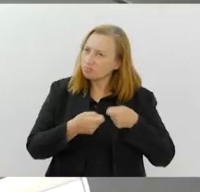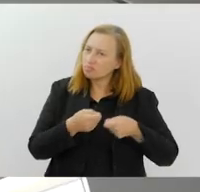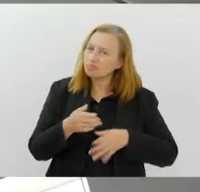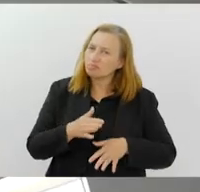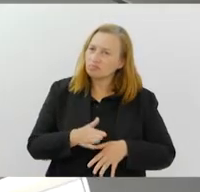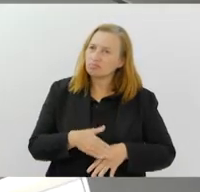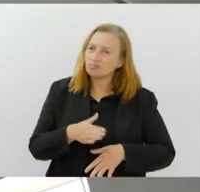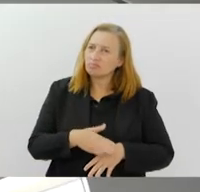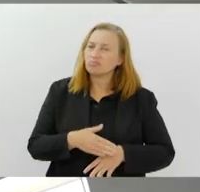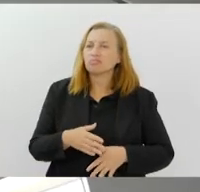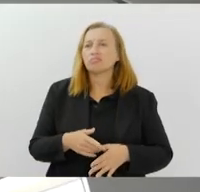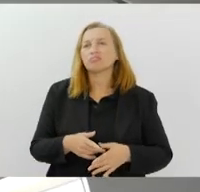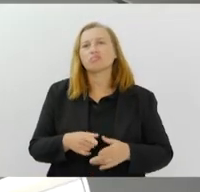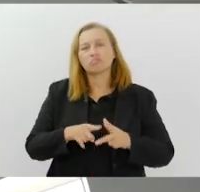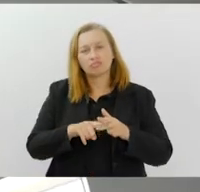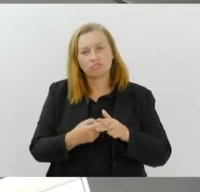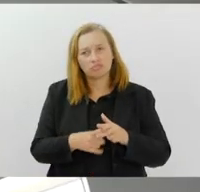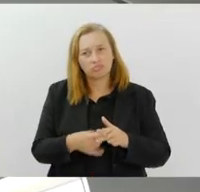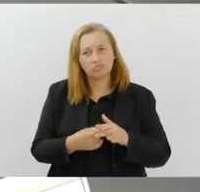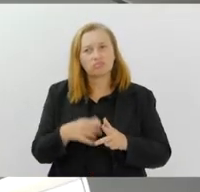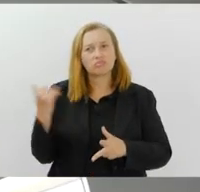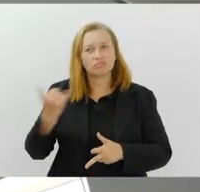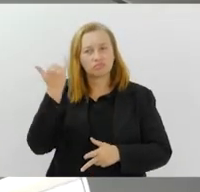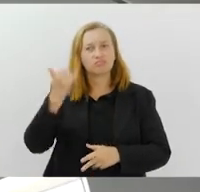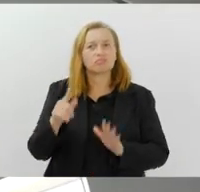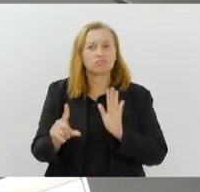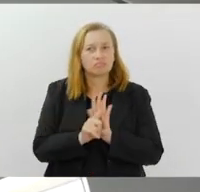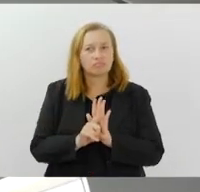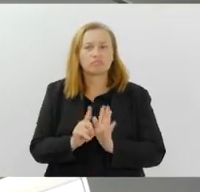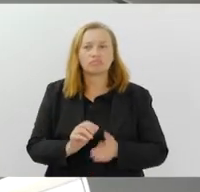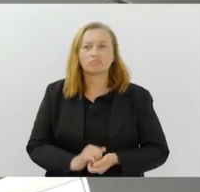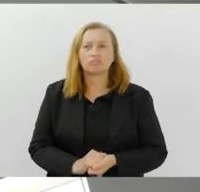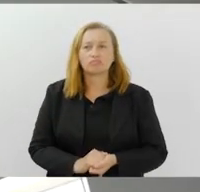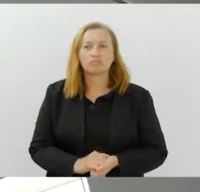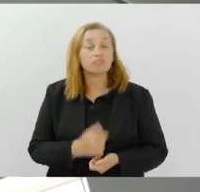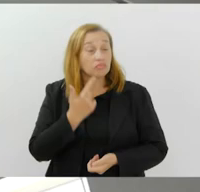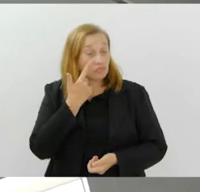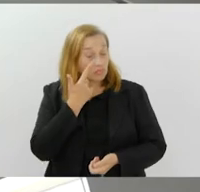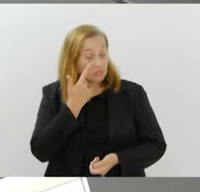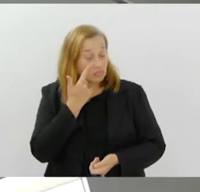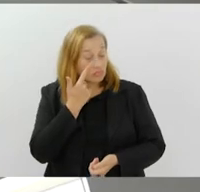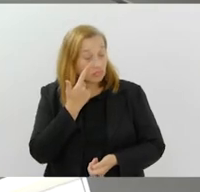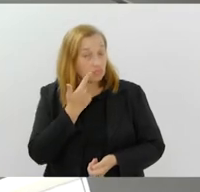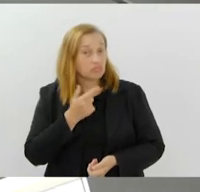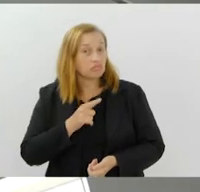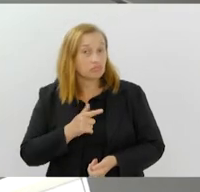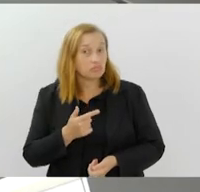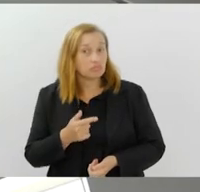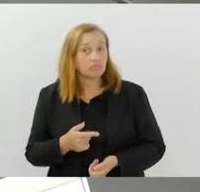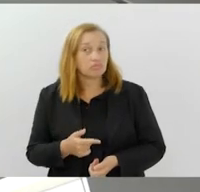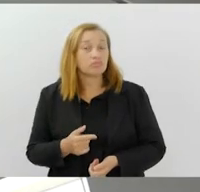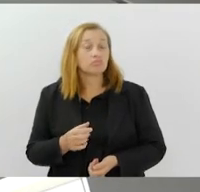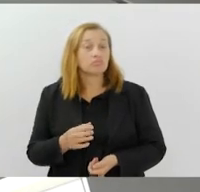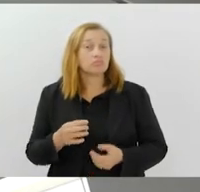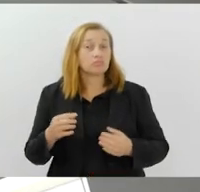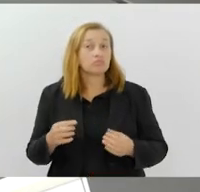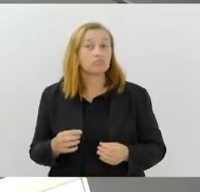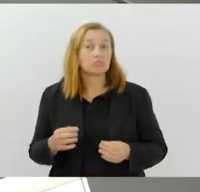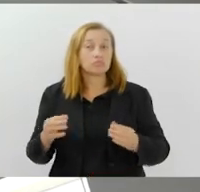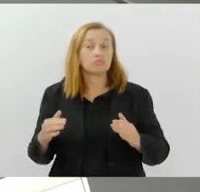seja uma coisa regulamentada da importância da lei inclusive revista em vez em quando a lei para ver se tá atendendo